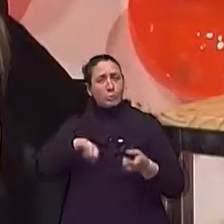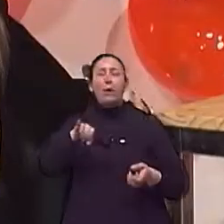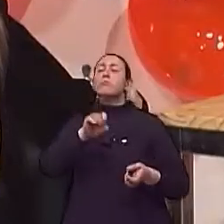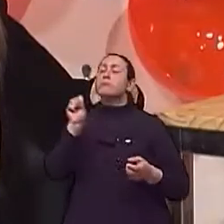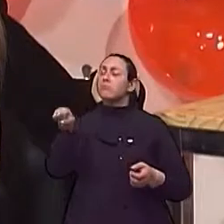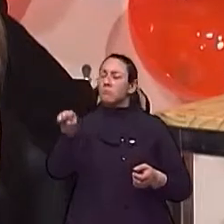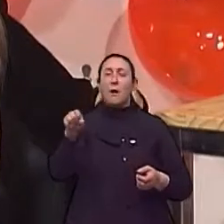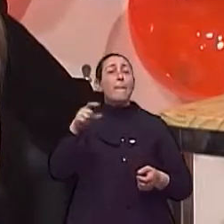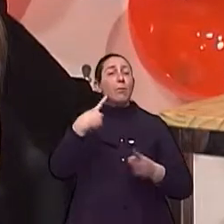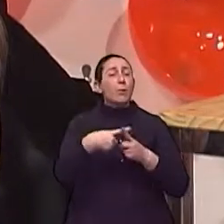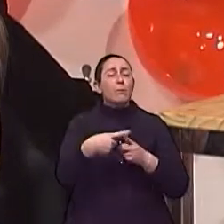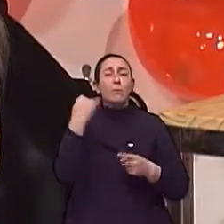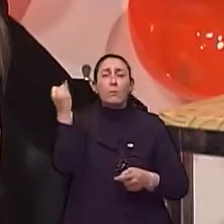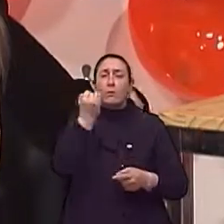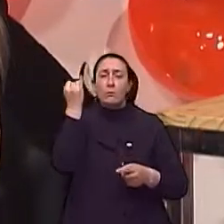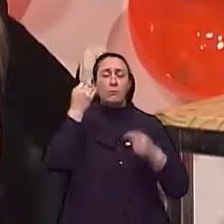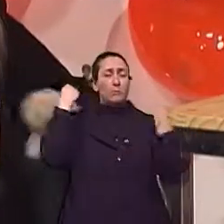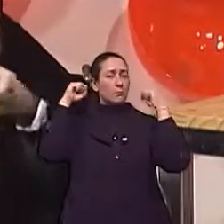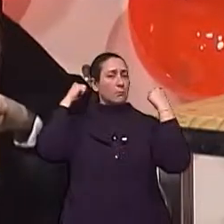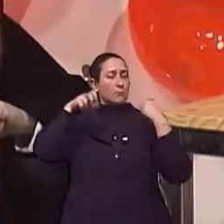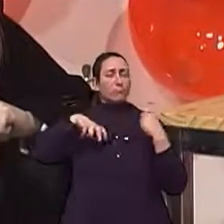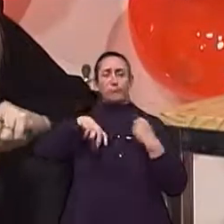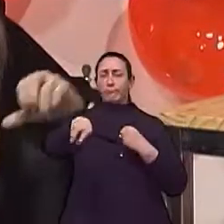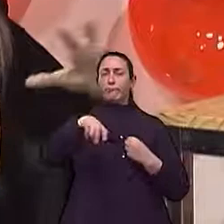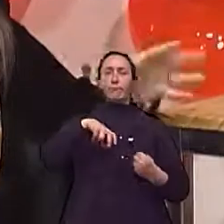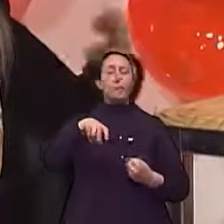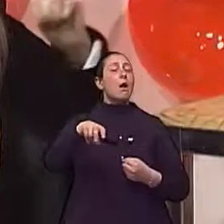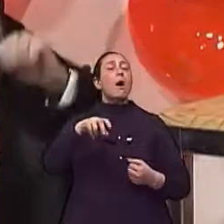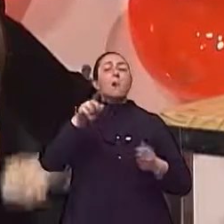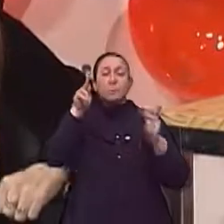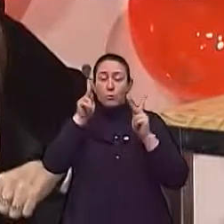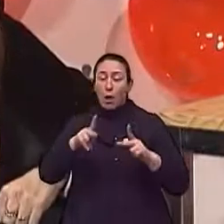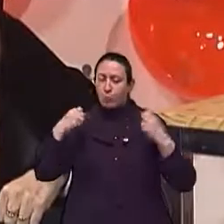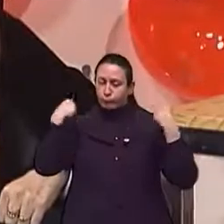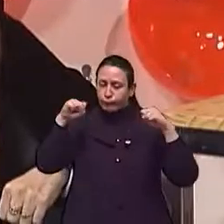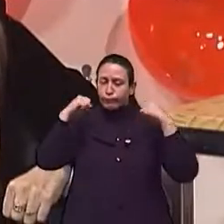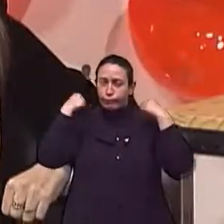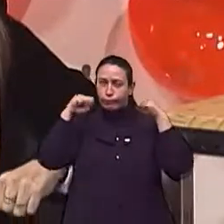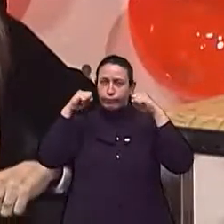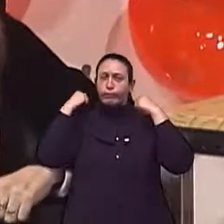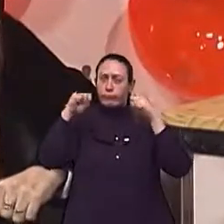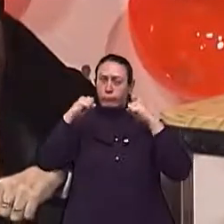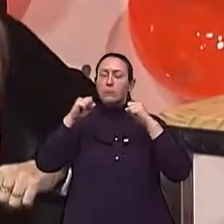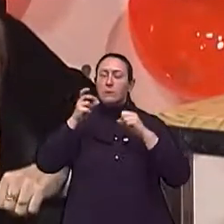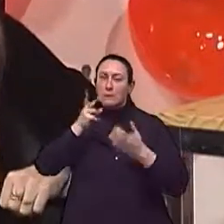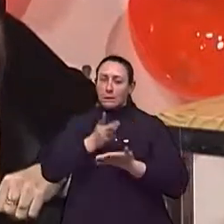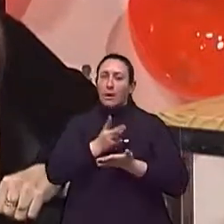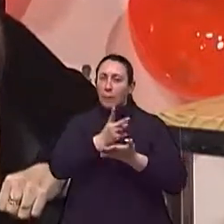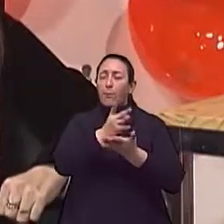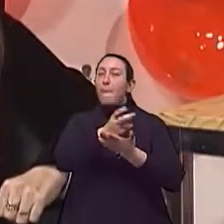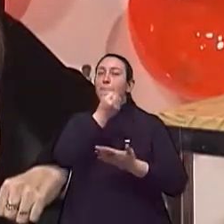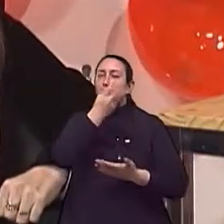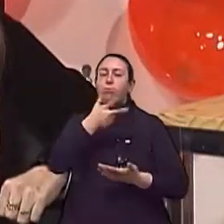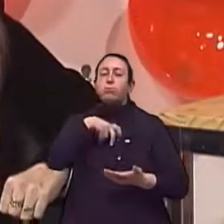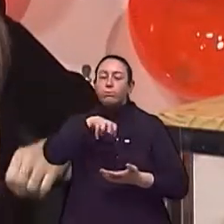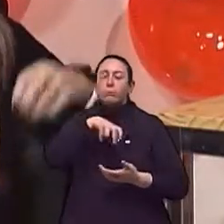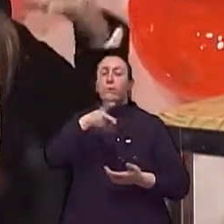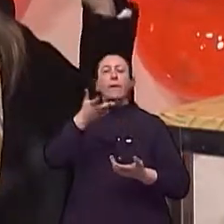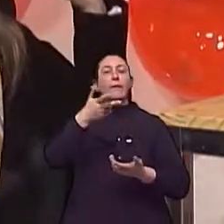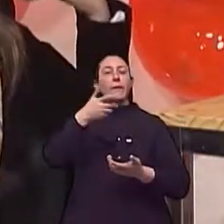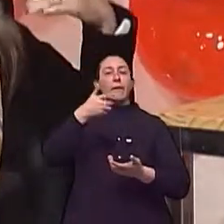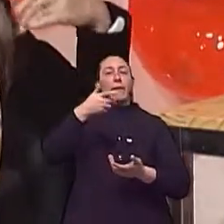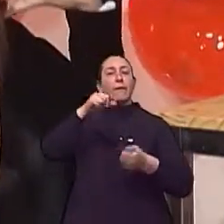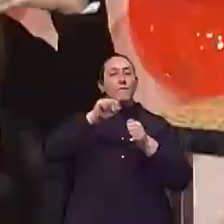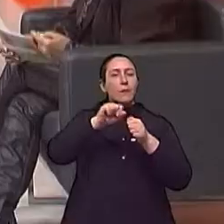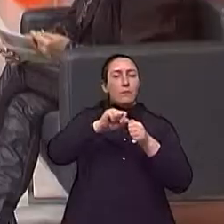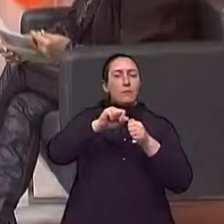físico que mais tem comprovado é exercício aeróbico caminhada é um exercício aeróbico então A ideia é que seja exercício aeróbico perfeito Então vamos